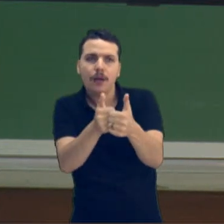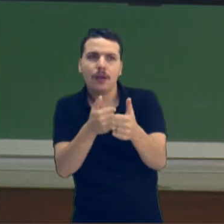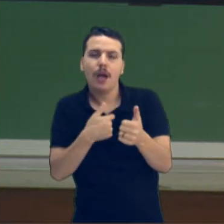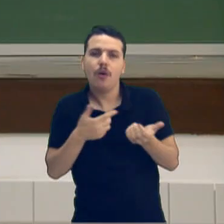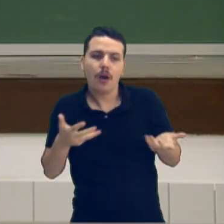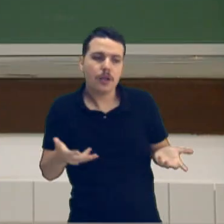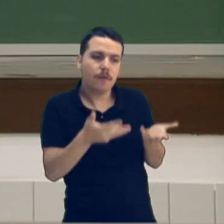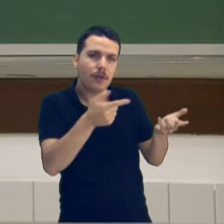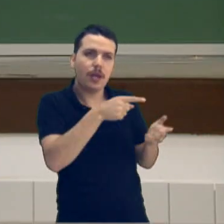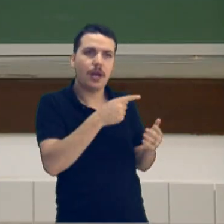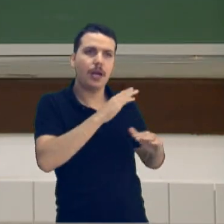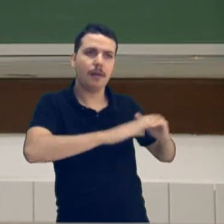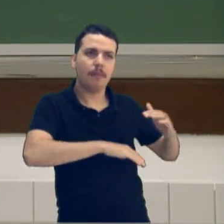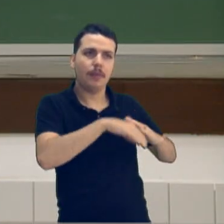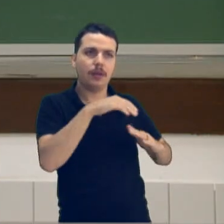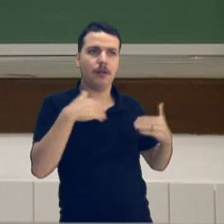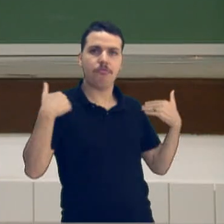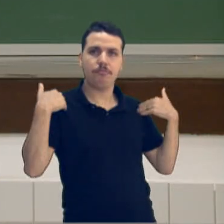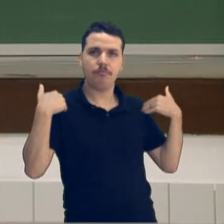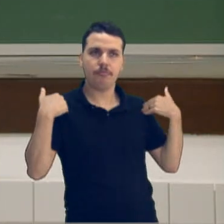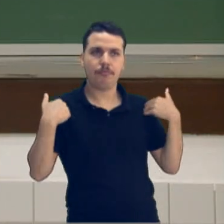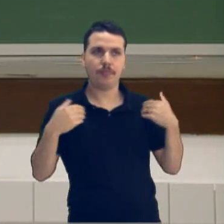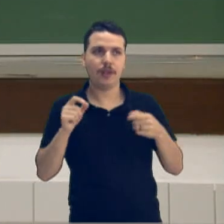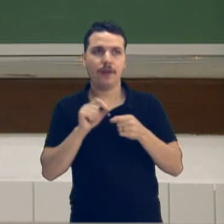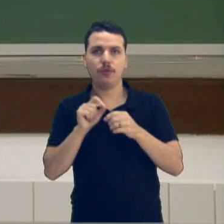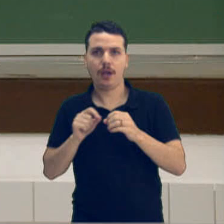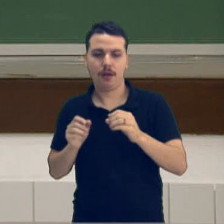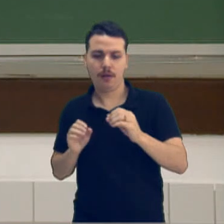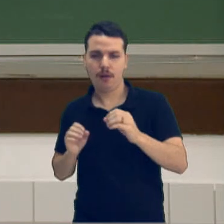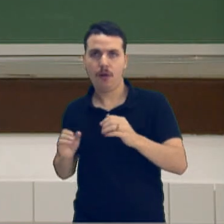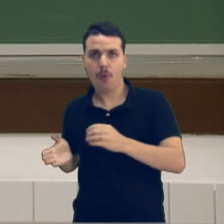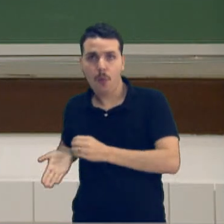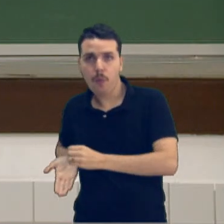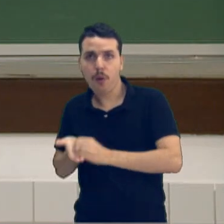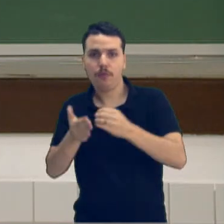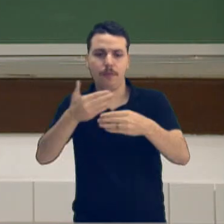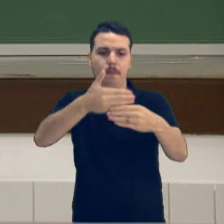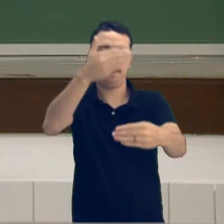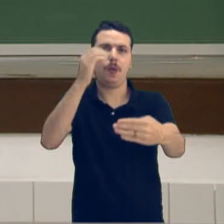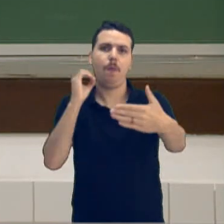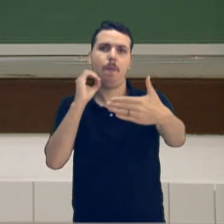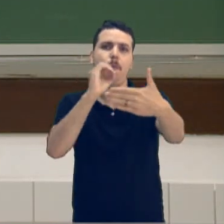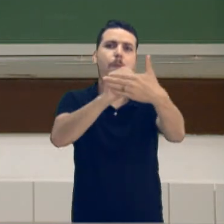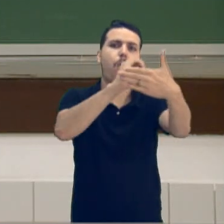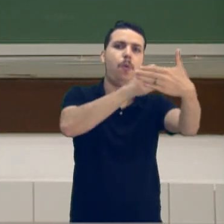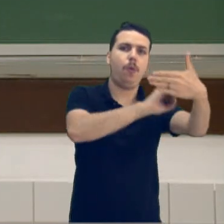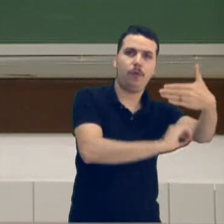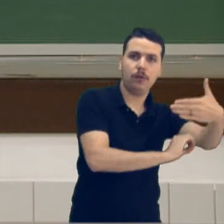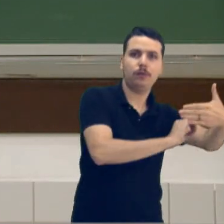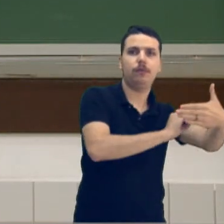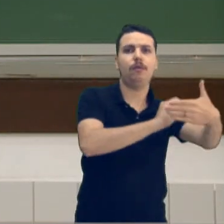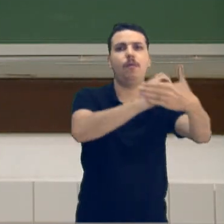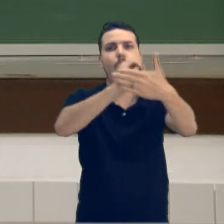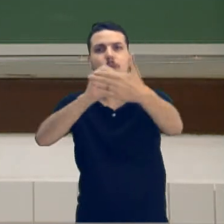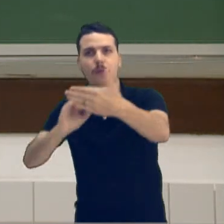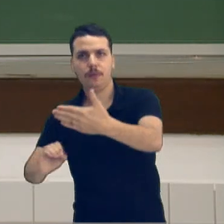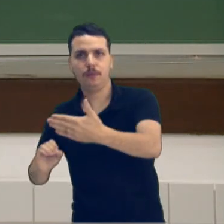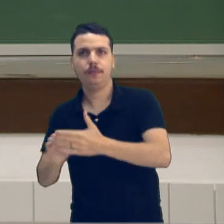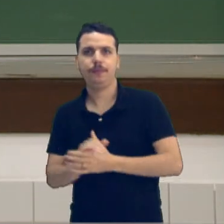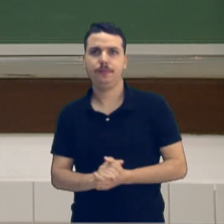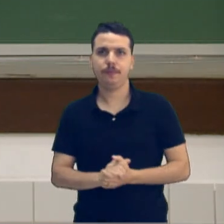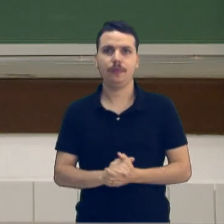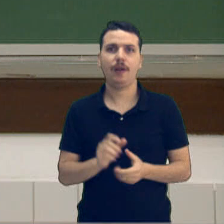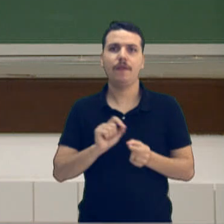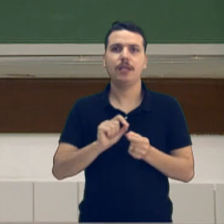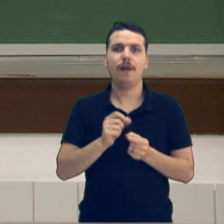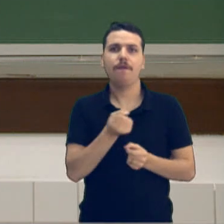ele a praticar atividade física, a gente está fazendo com que a bola tenha vários sentidos, várias posições